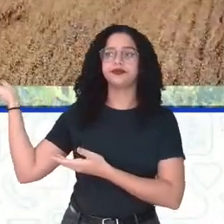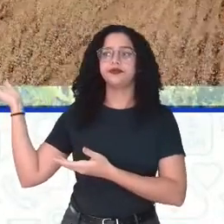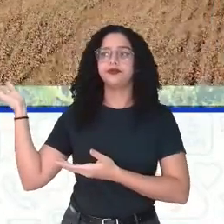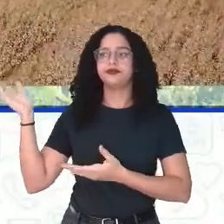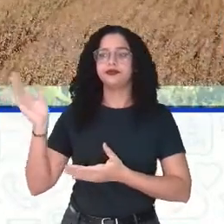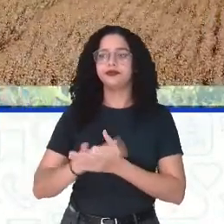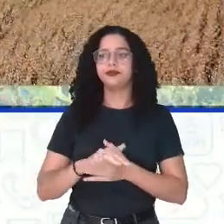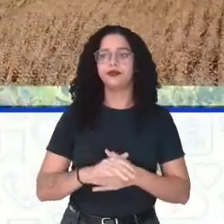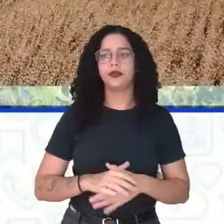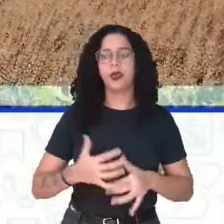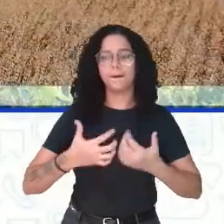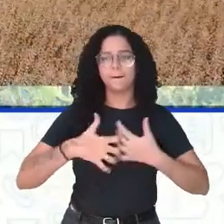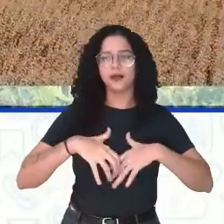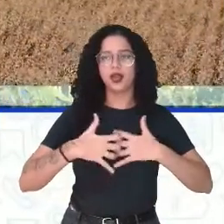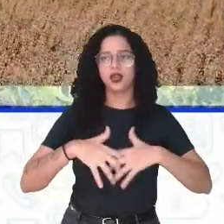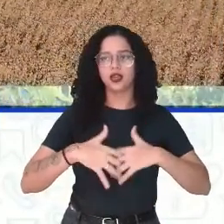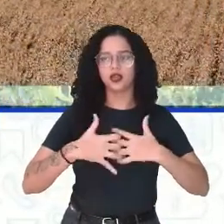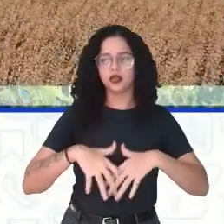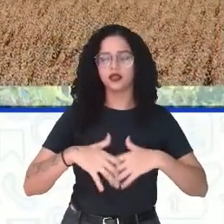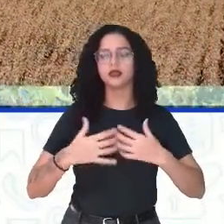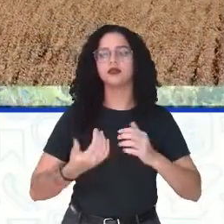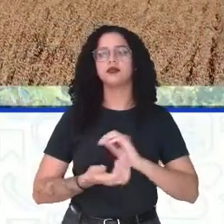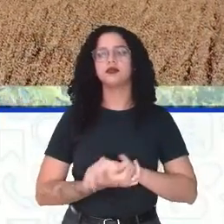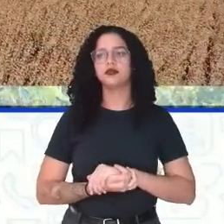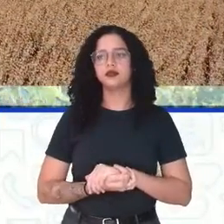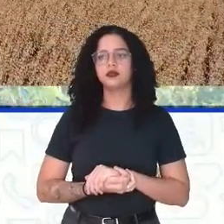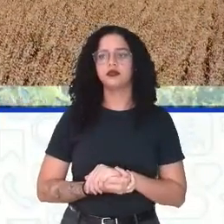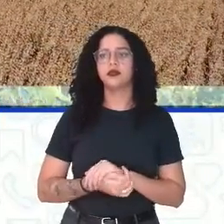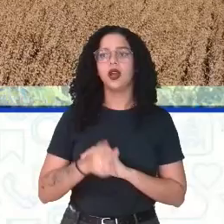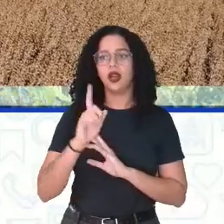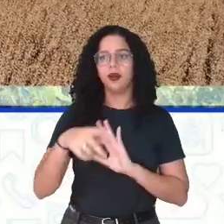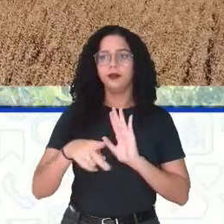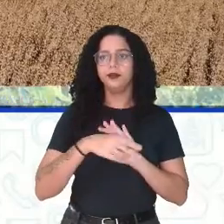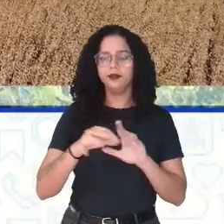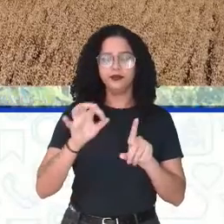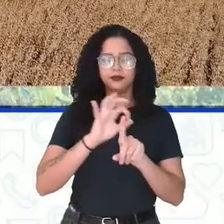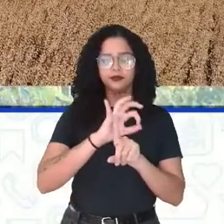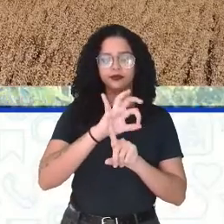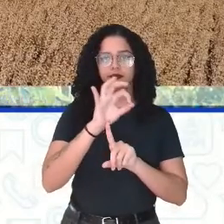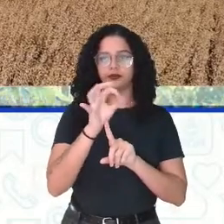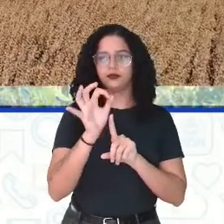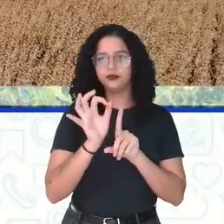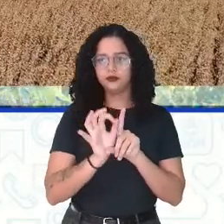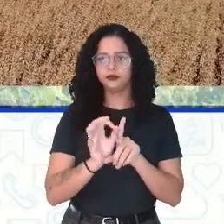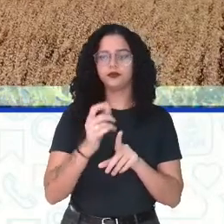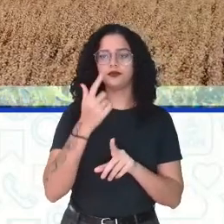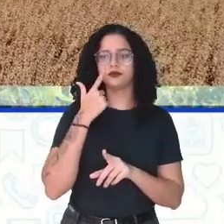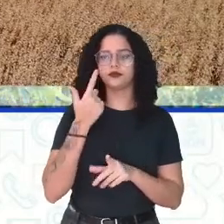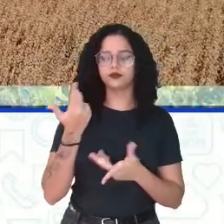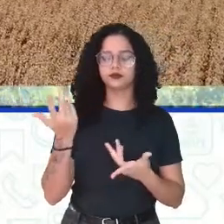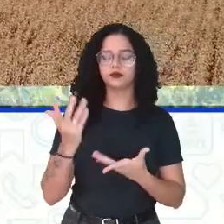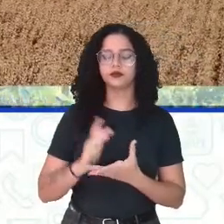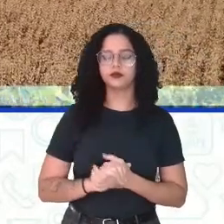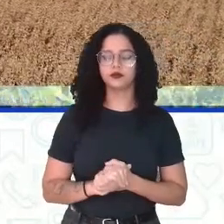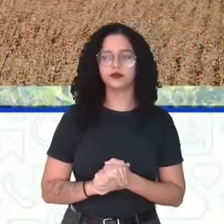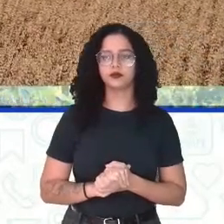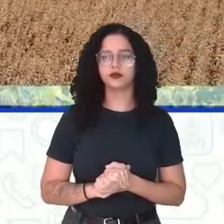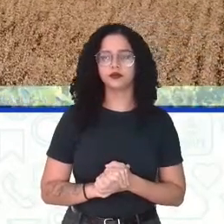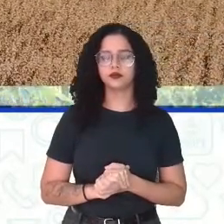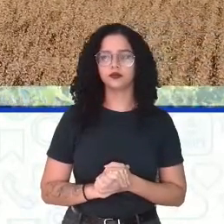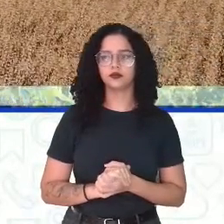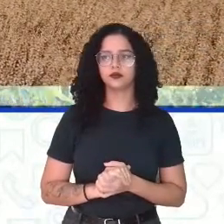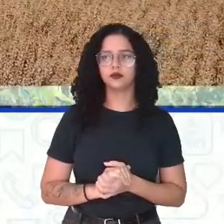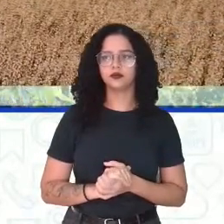colheitadeiras, me parece também de soja, né, já soja, e você vê aí uma